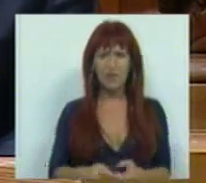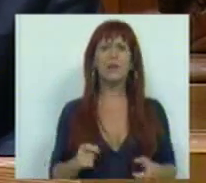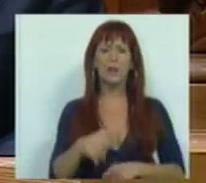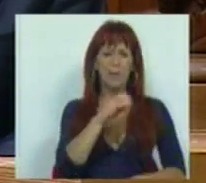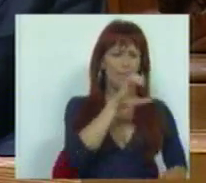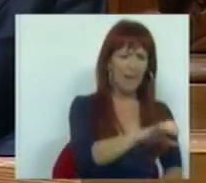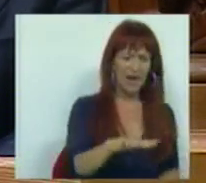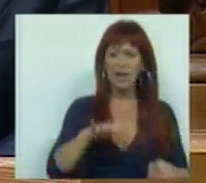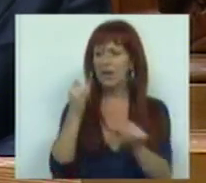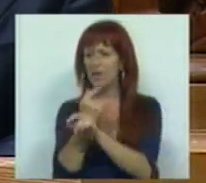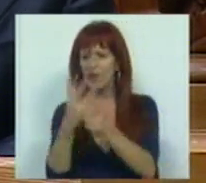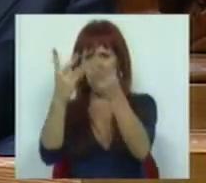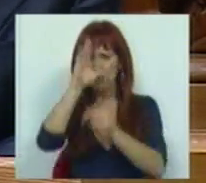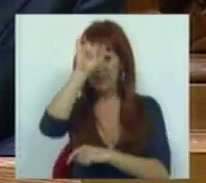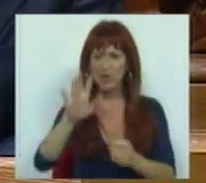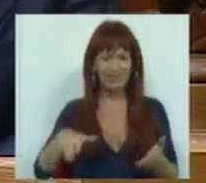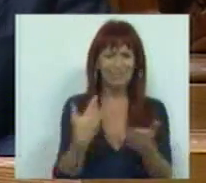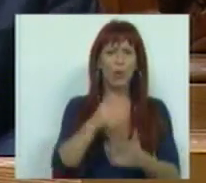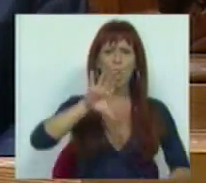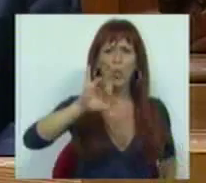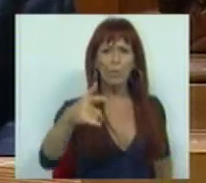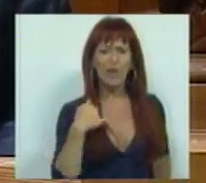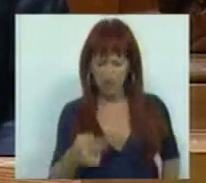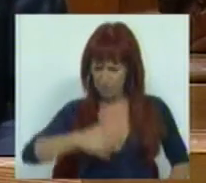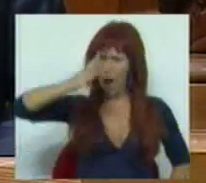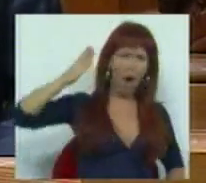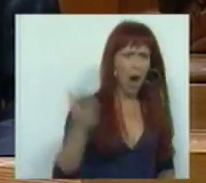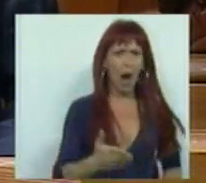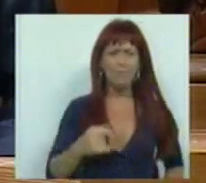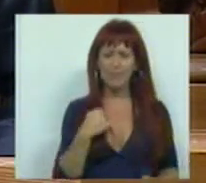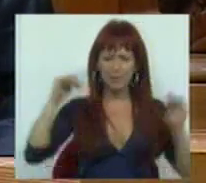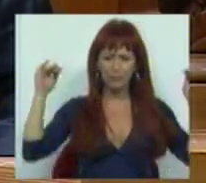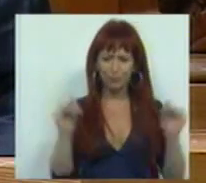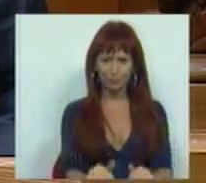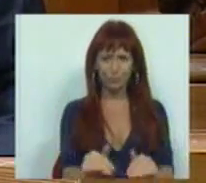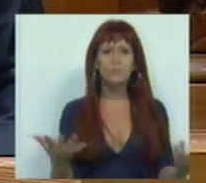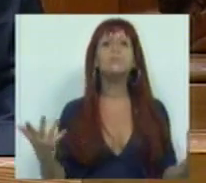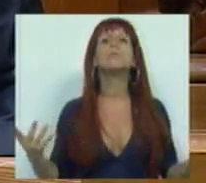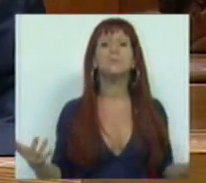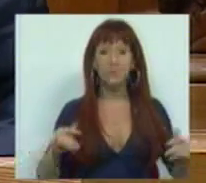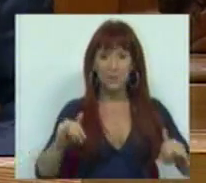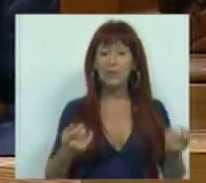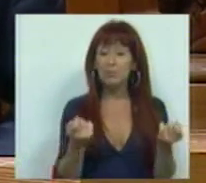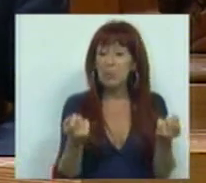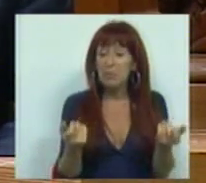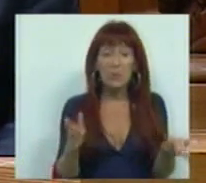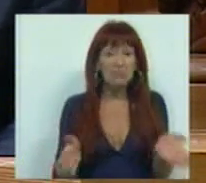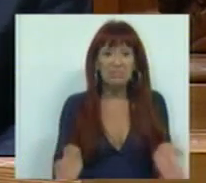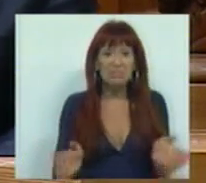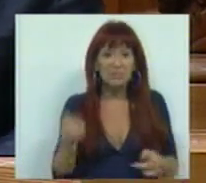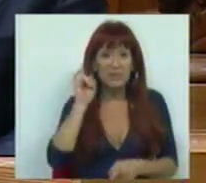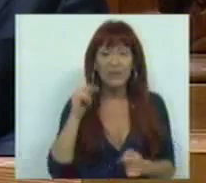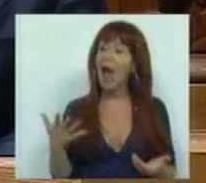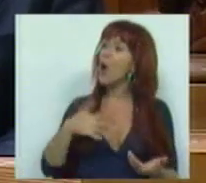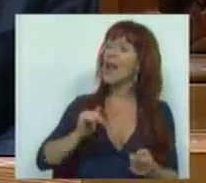SPEC e para os orçamentos de Estado que lançaram o país na austeridade e na recessão. De pouco ou nada vale